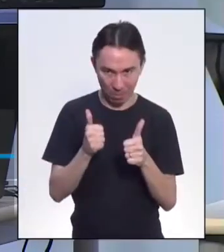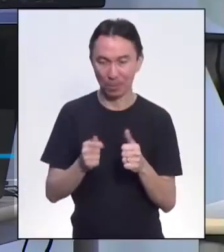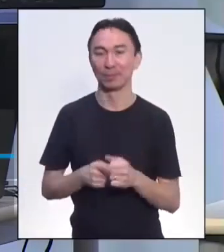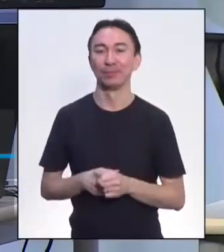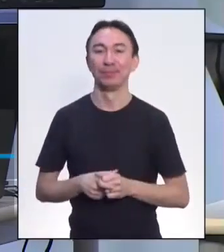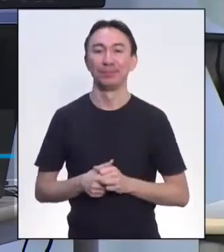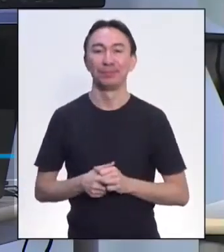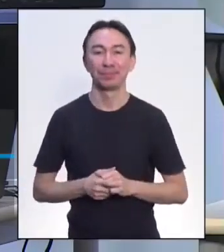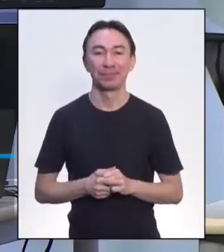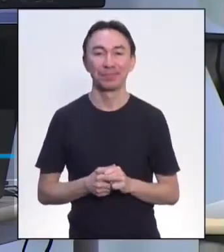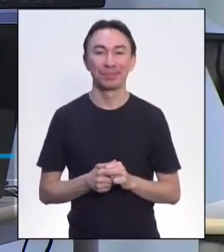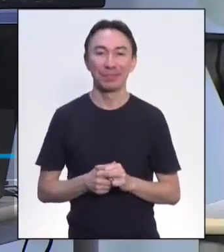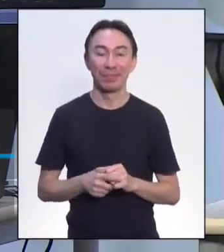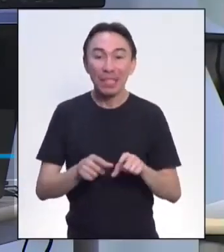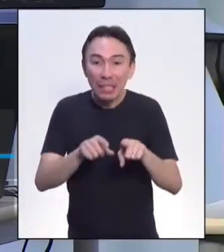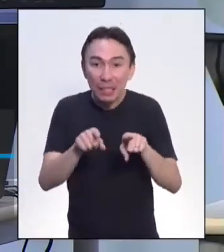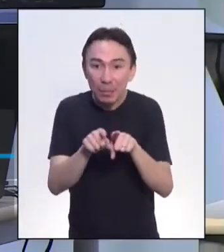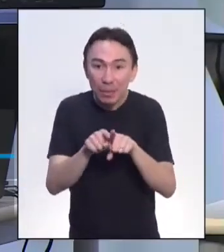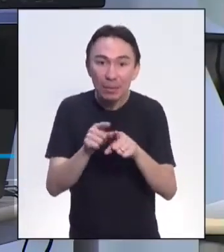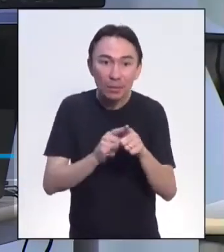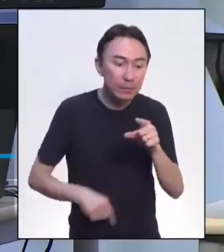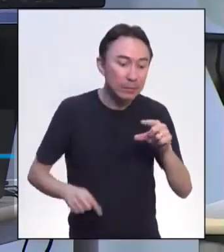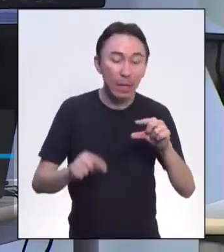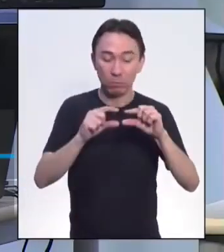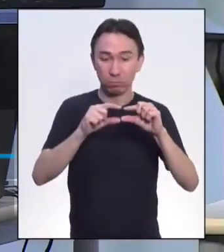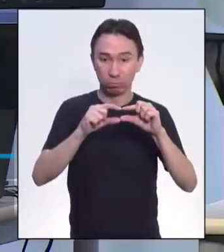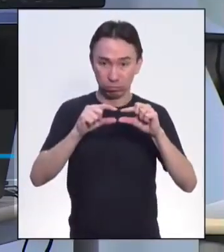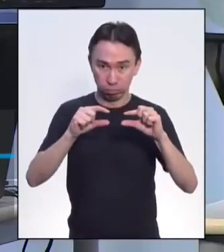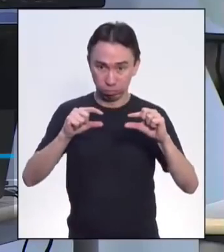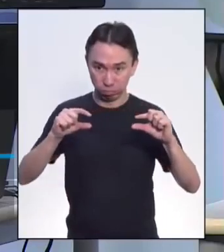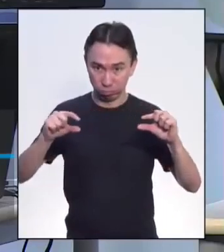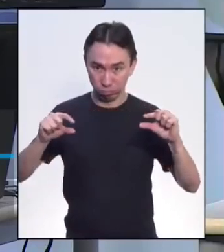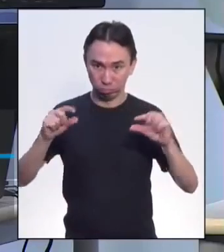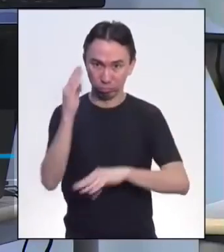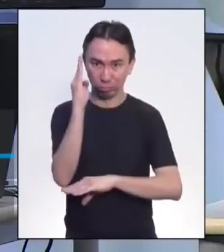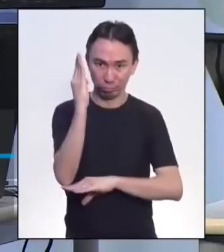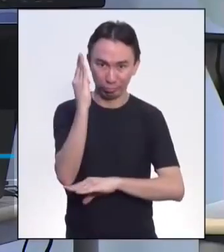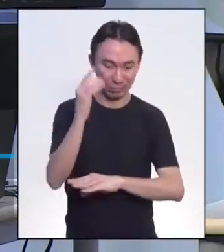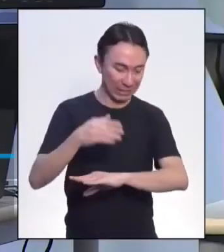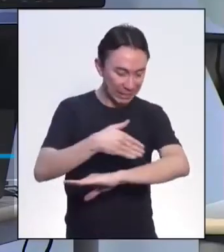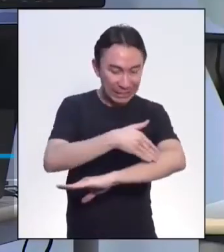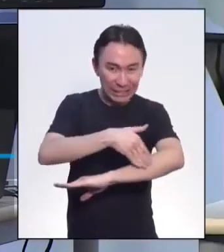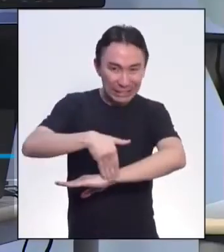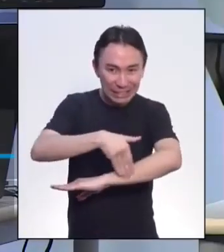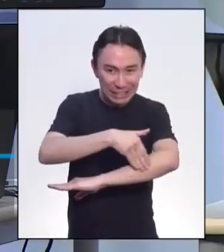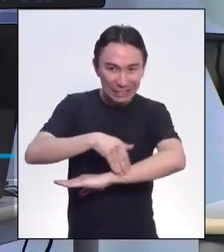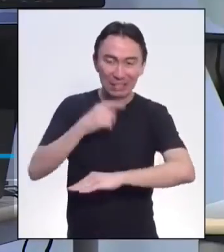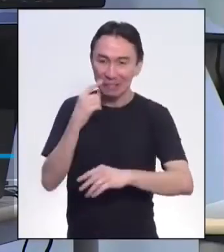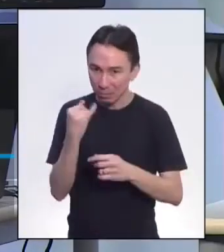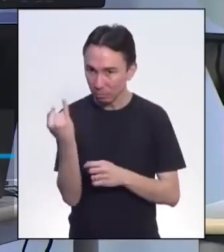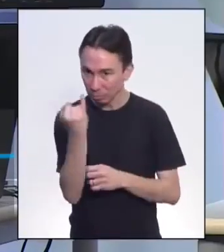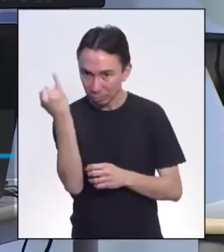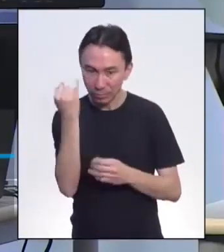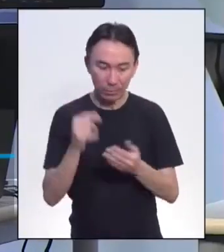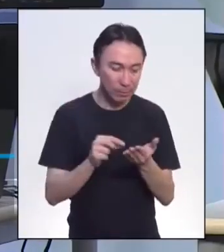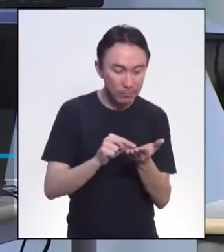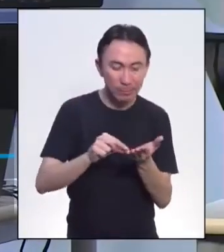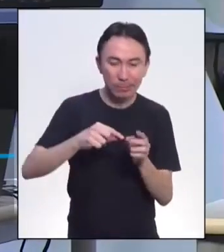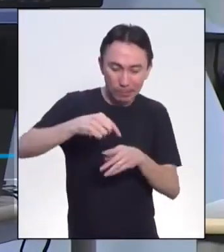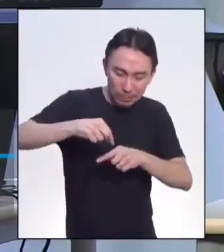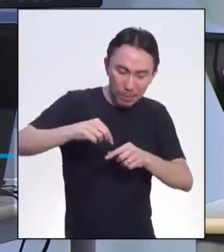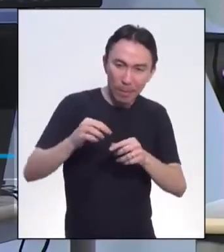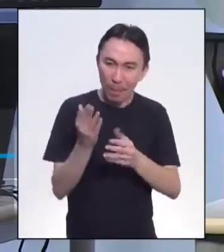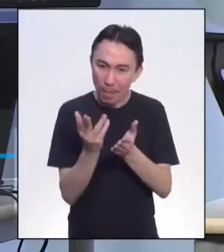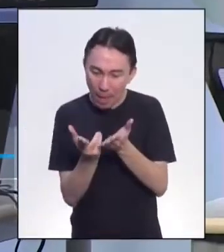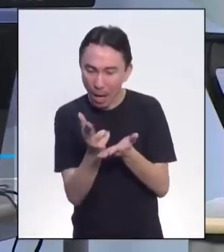Tá bom? Separa também uma régua, porque a gente vai fazer construção gráfica, então é interessante você ter uma régua para poder fazer o desenho bonito. Mas